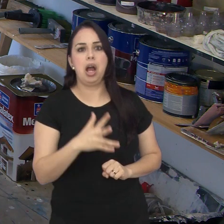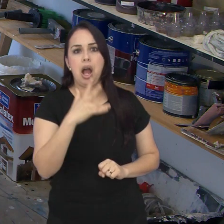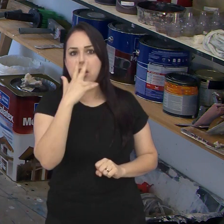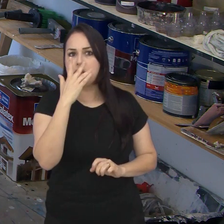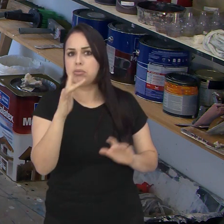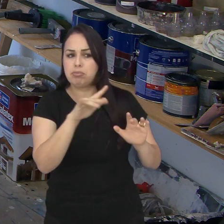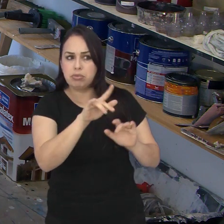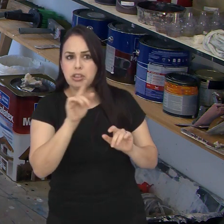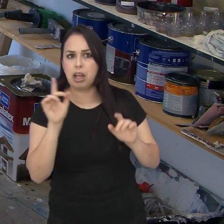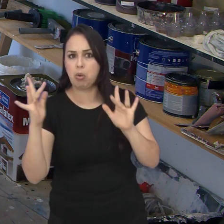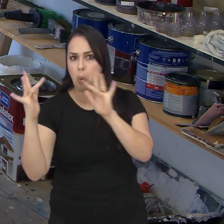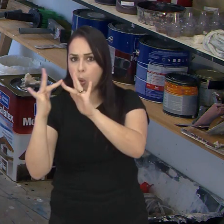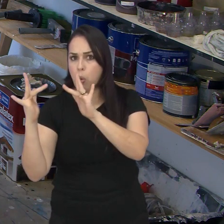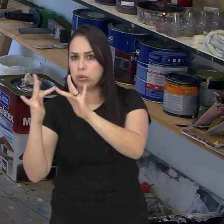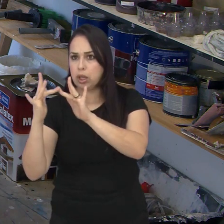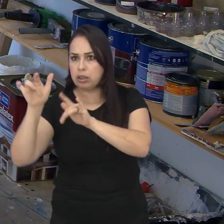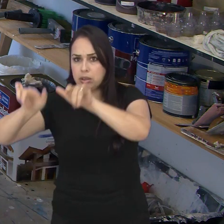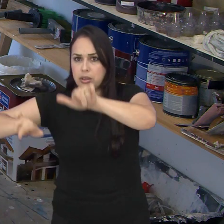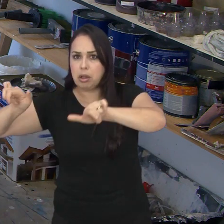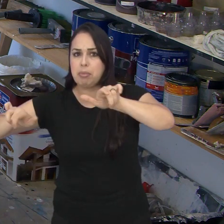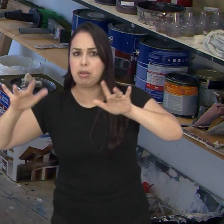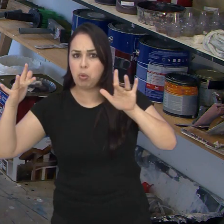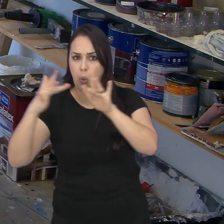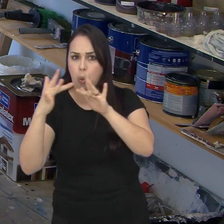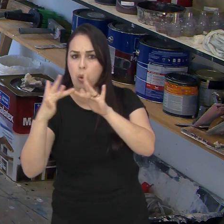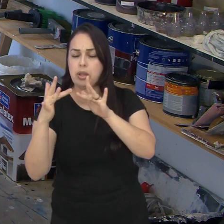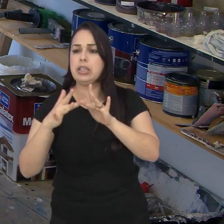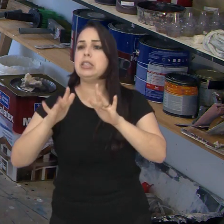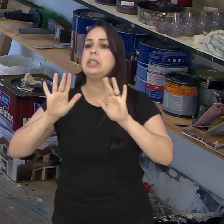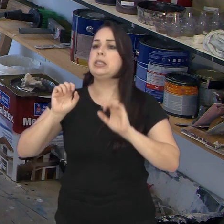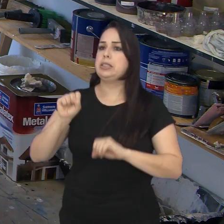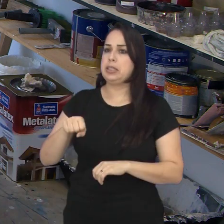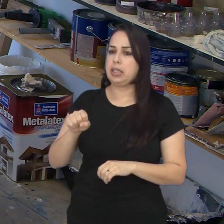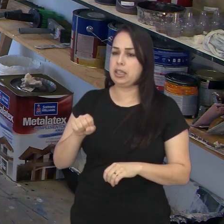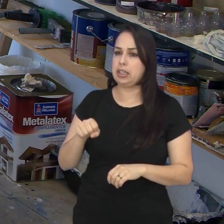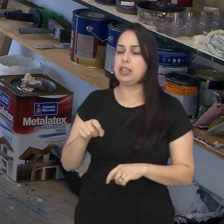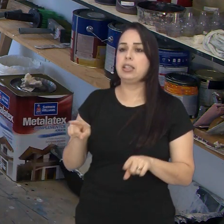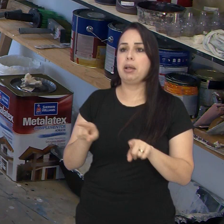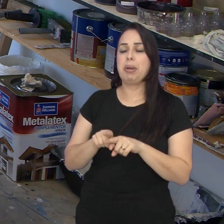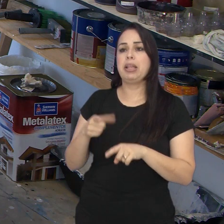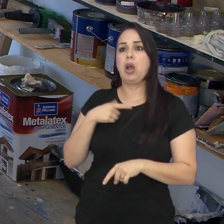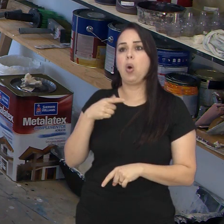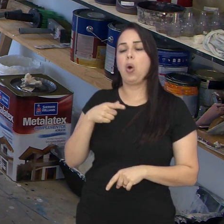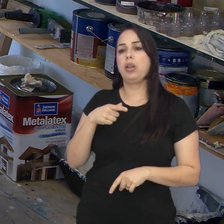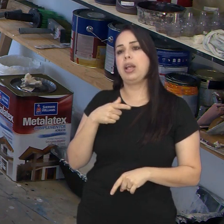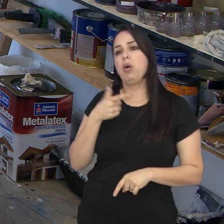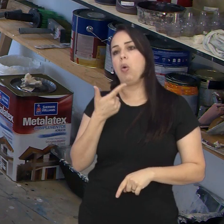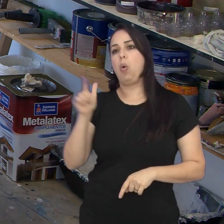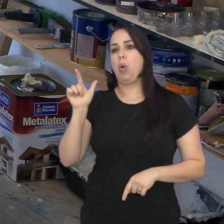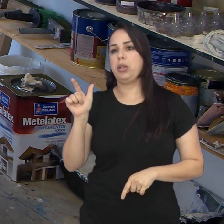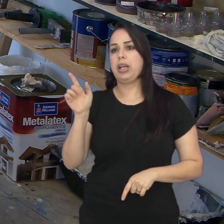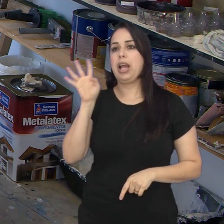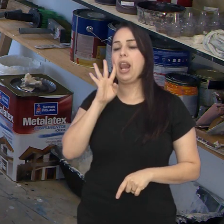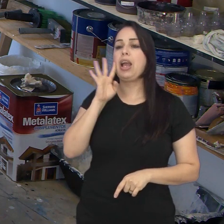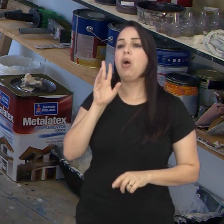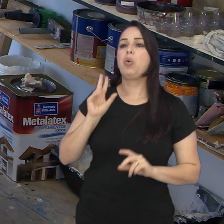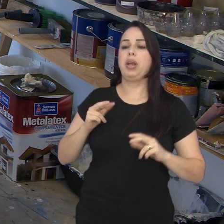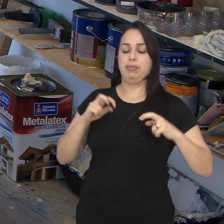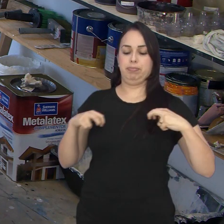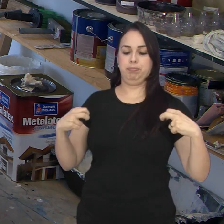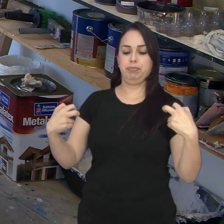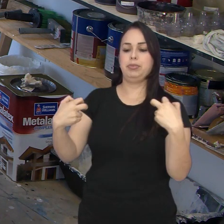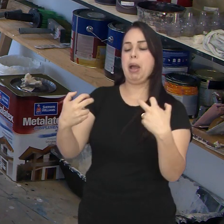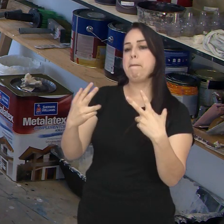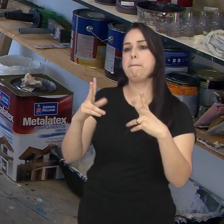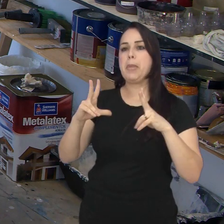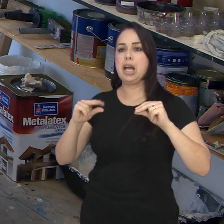muito contato com o público dessa maneira lá, né? Com essas oficinas. Sim, eu já fiz. Ele faz uma outra coisa que eu acho muito legal, que é esse bate-papo